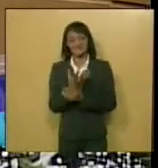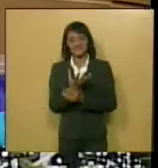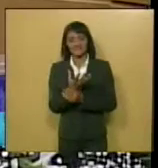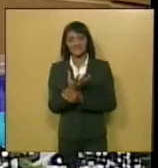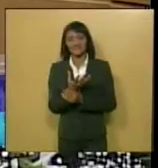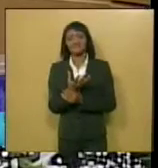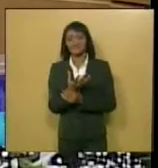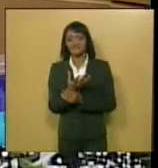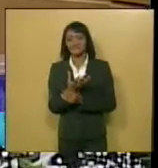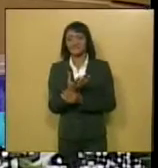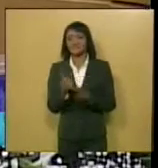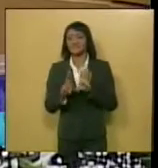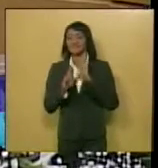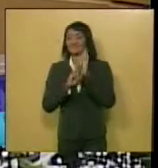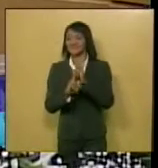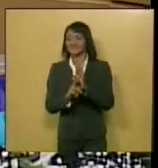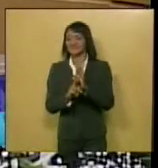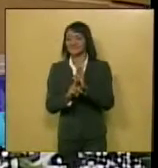E em nome...